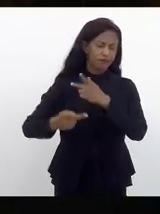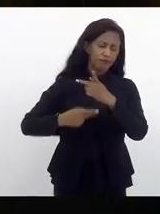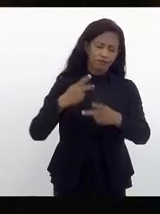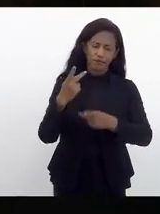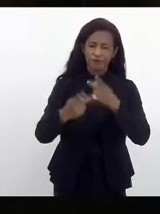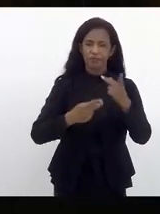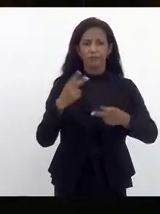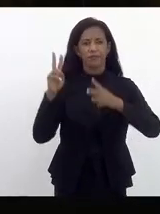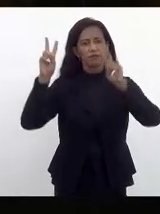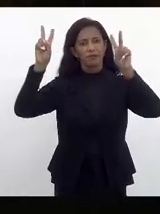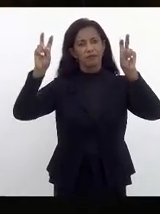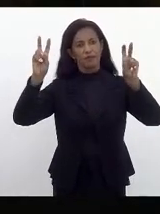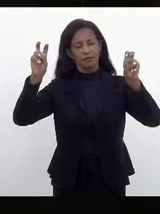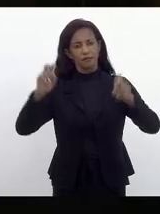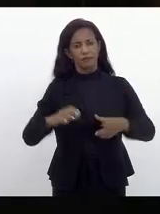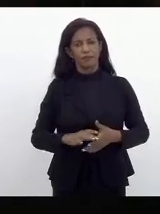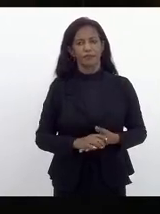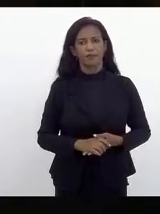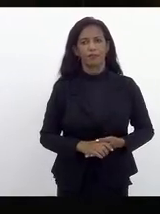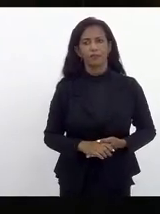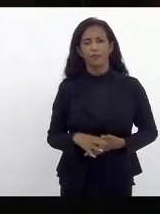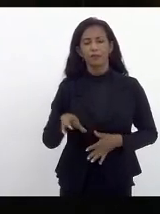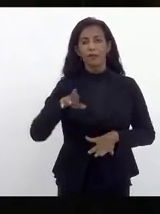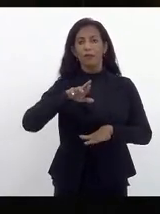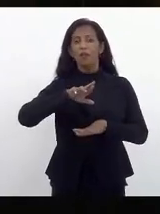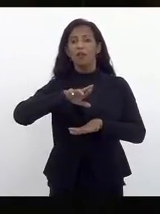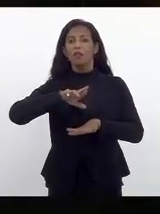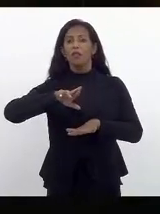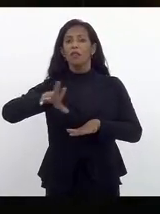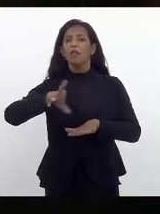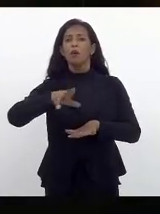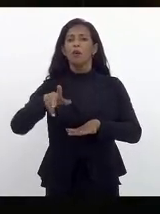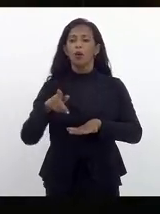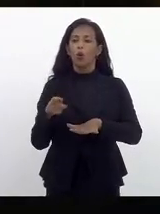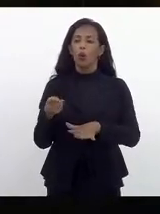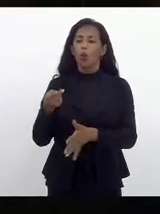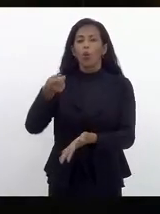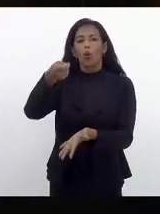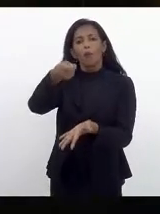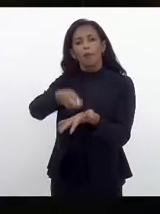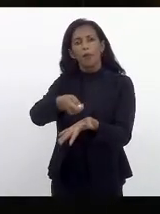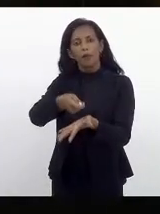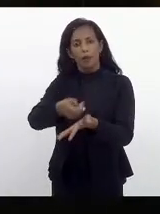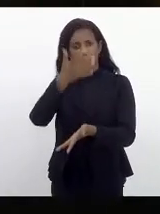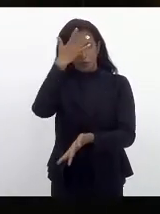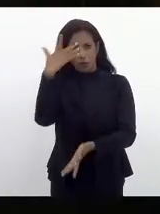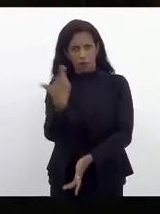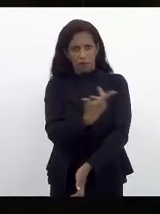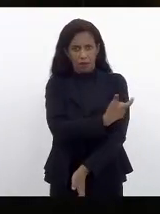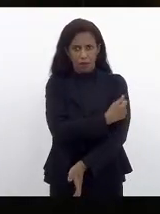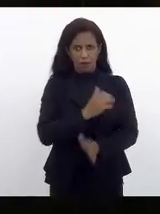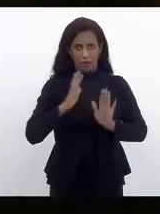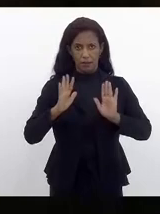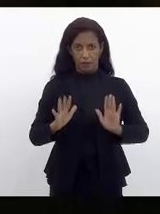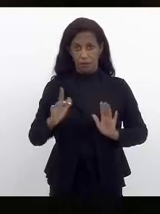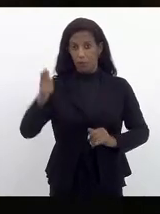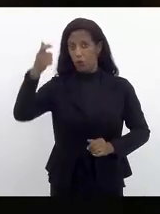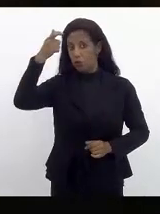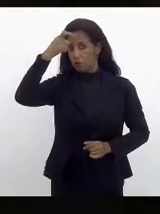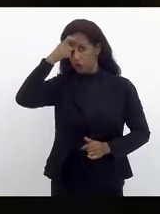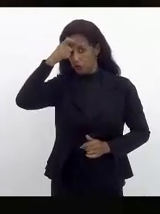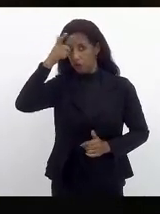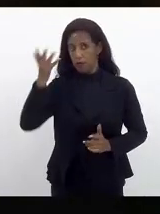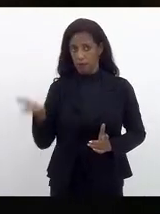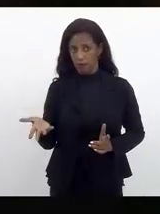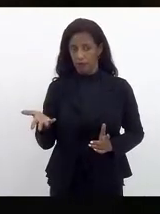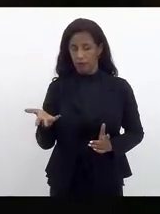esse tema. A questão não é obrigar ninguém a se vacinar, mas sim se conscientizar.